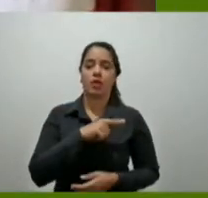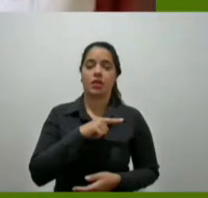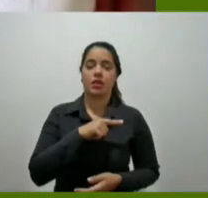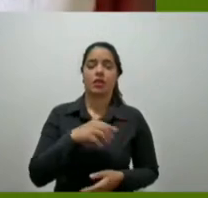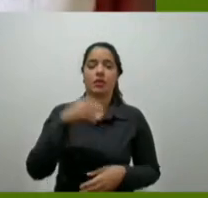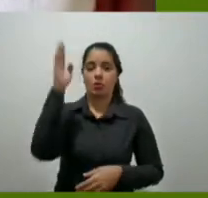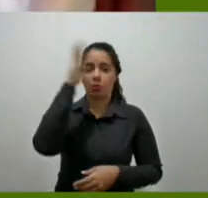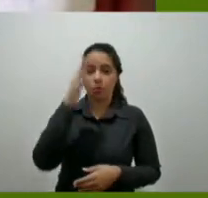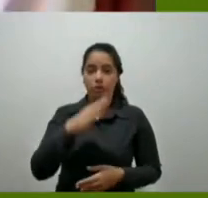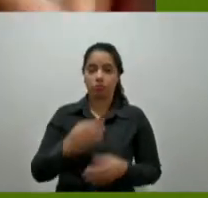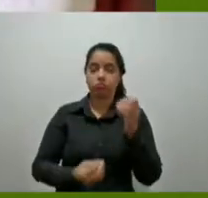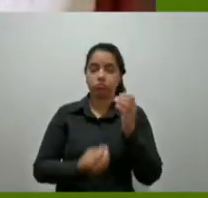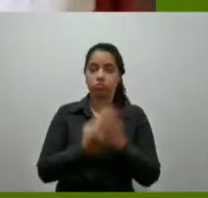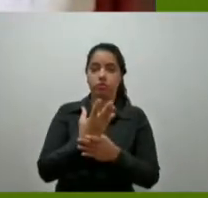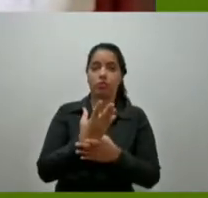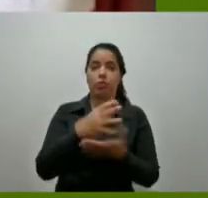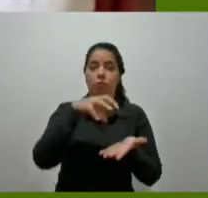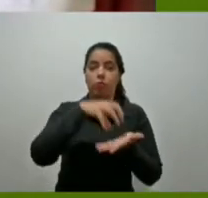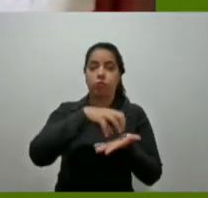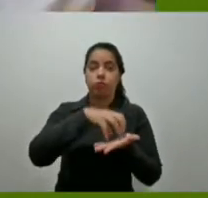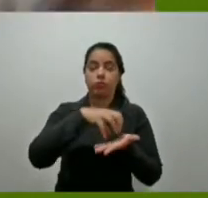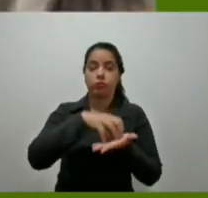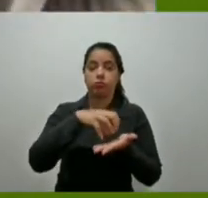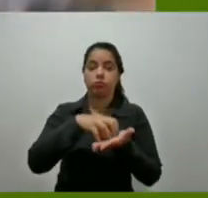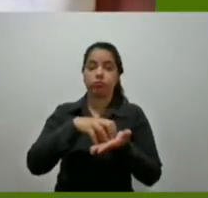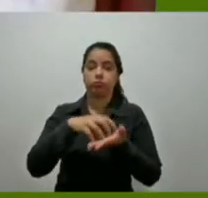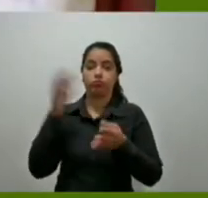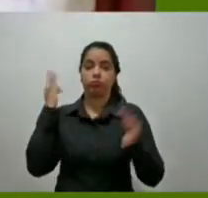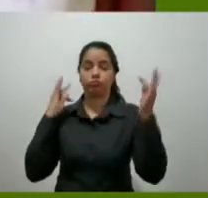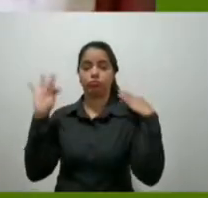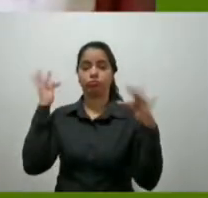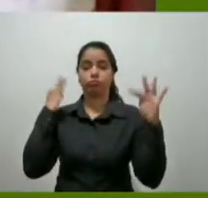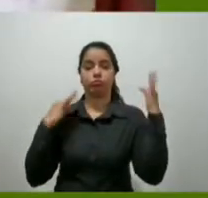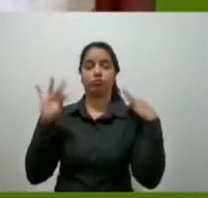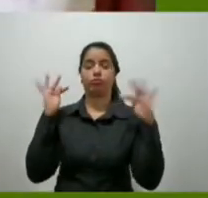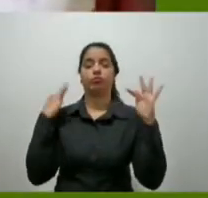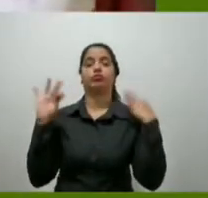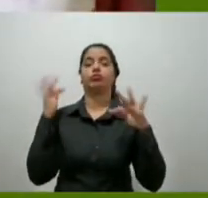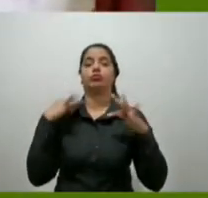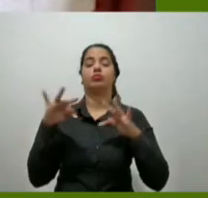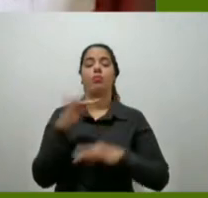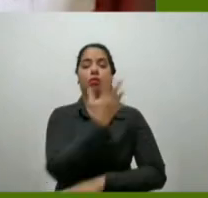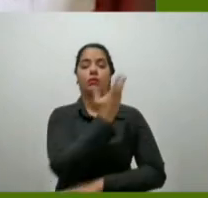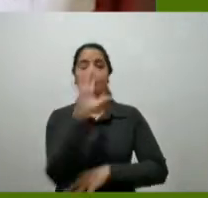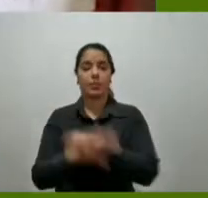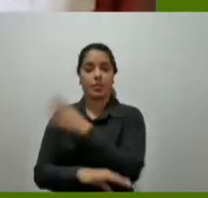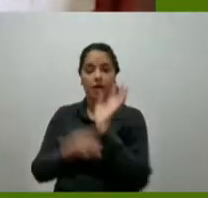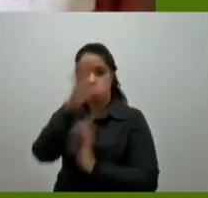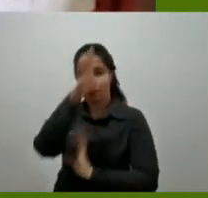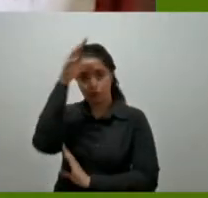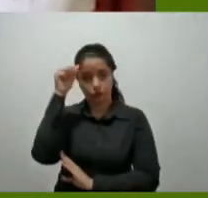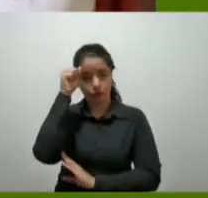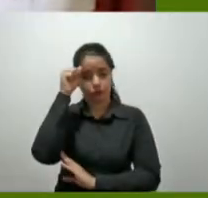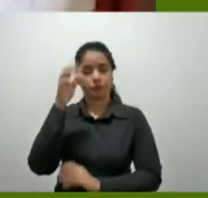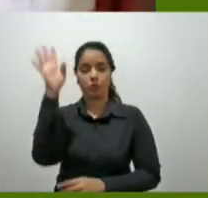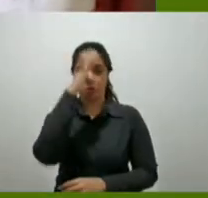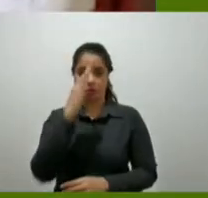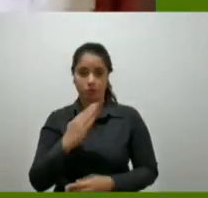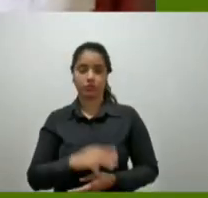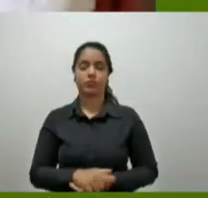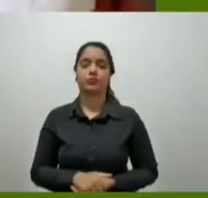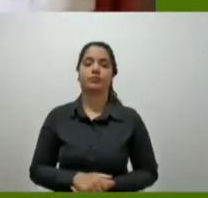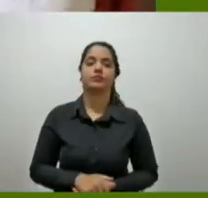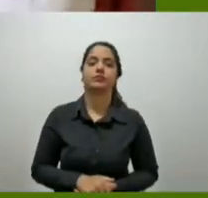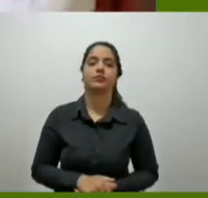Amazônia brasileira. Enfim, nós conseguiríamos drenar para a Amazônia brasileira talvez o maior fluxo de